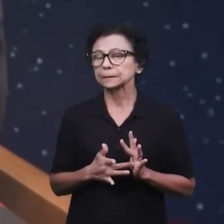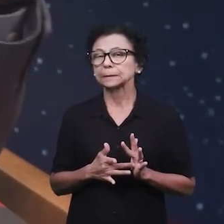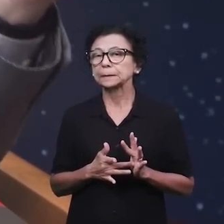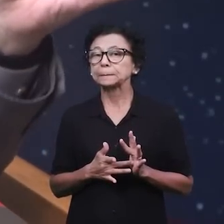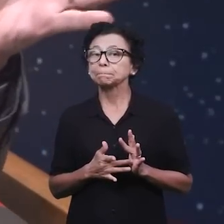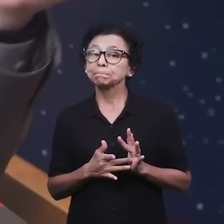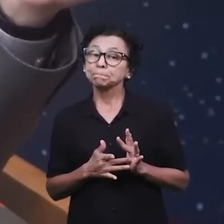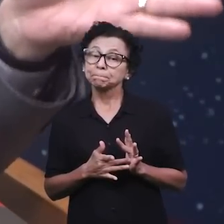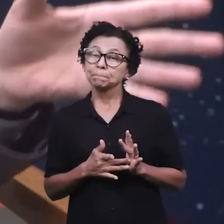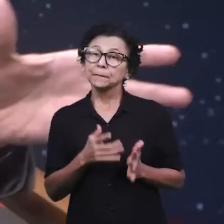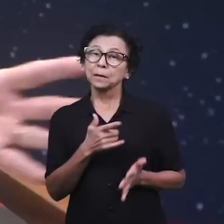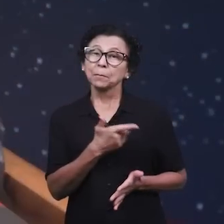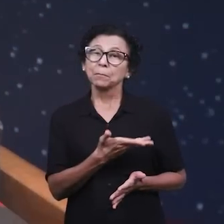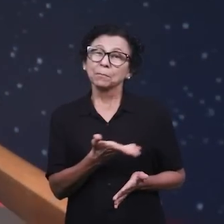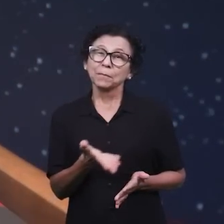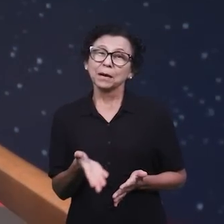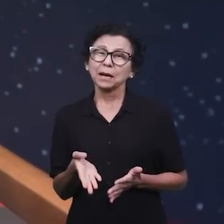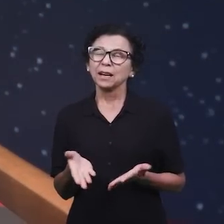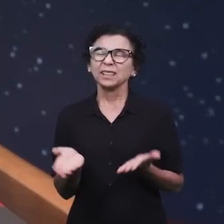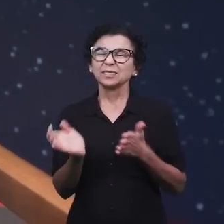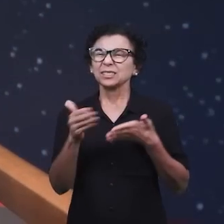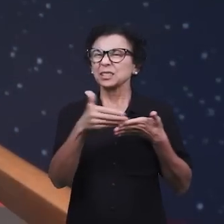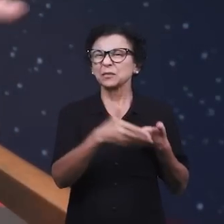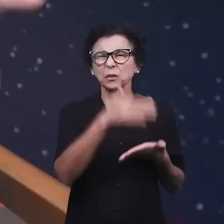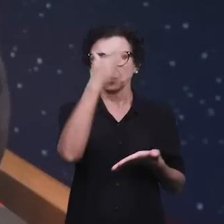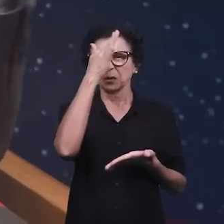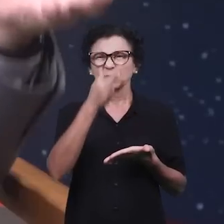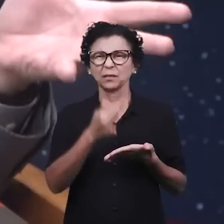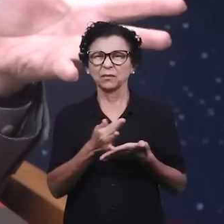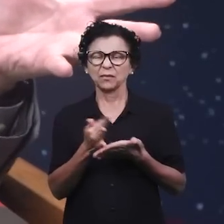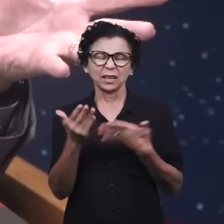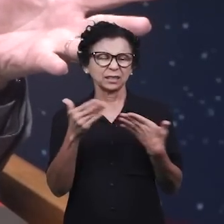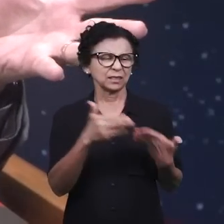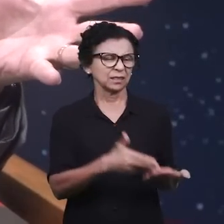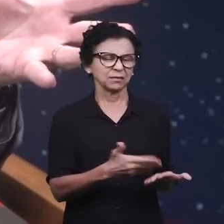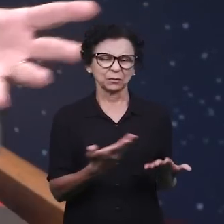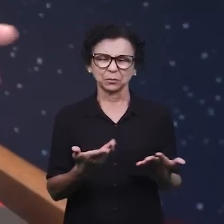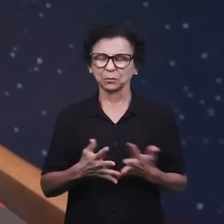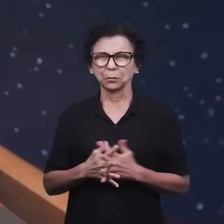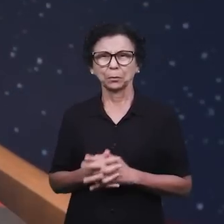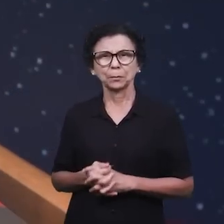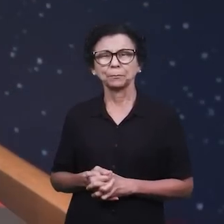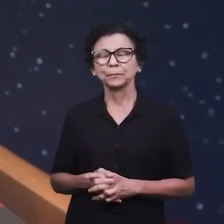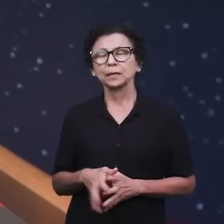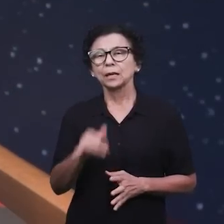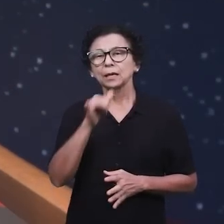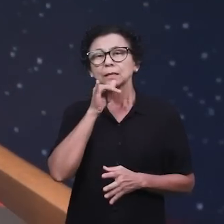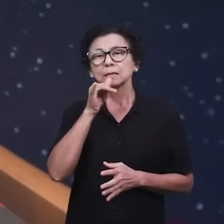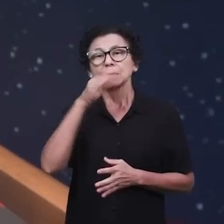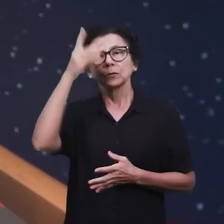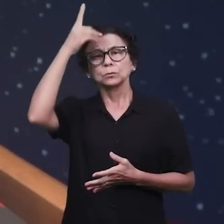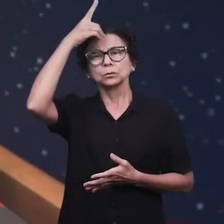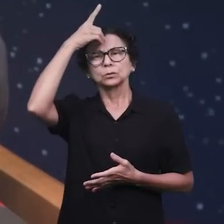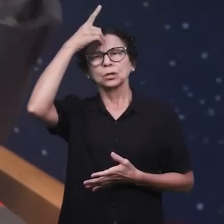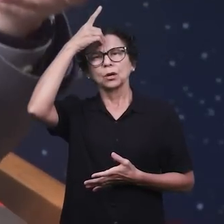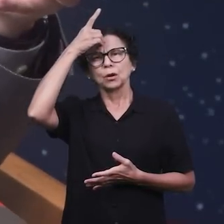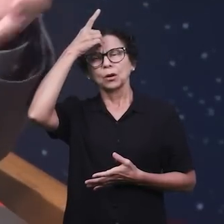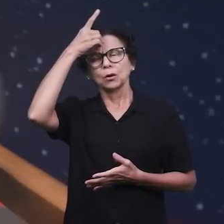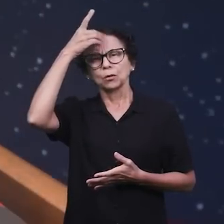o oposto. Quem já teve uma experiência, conheceu o